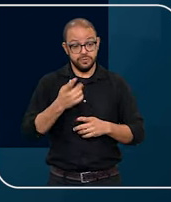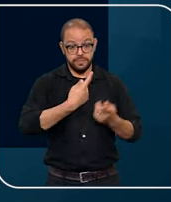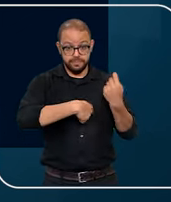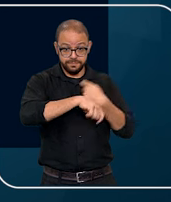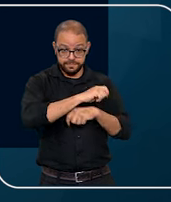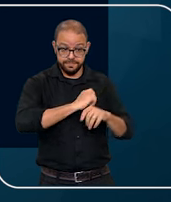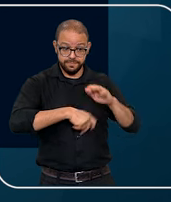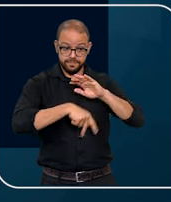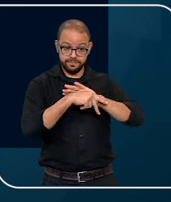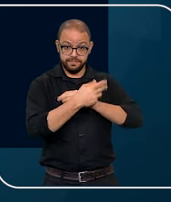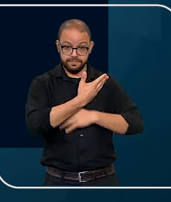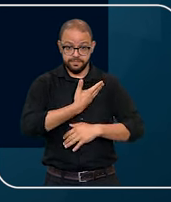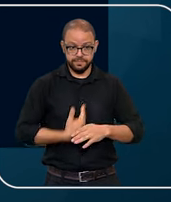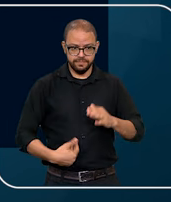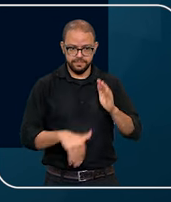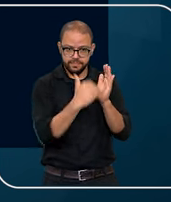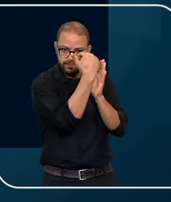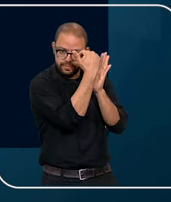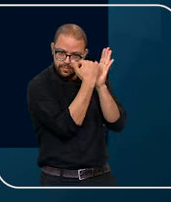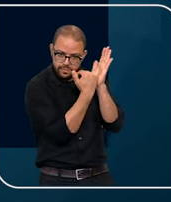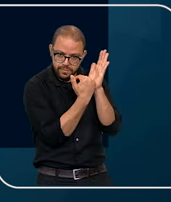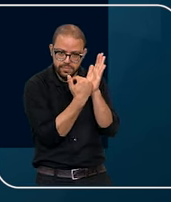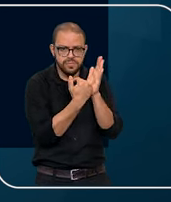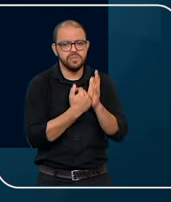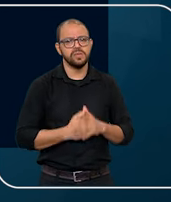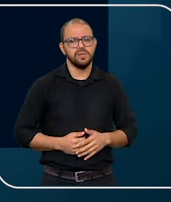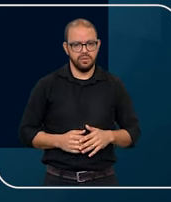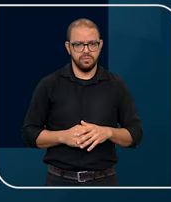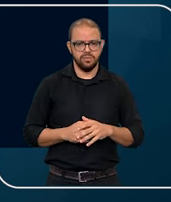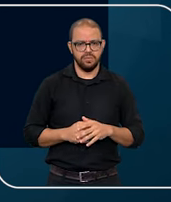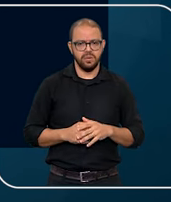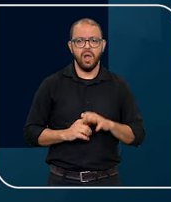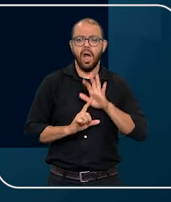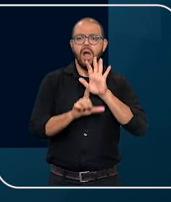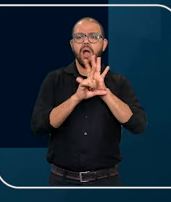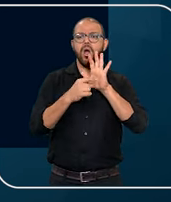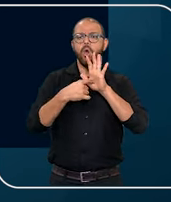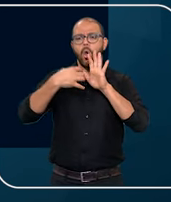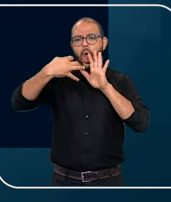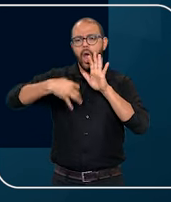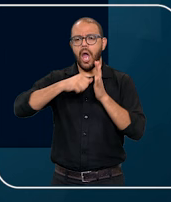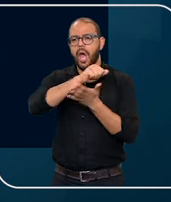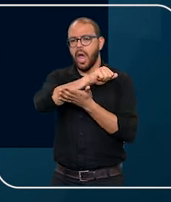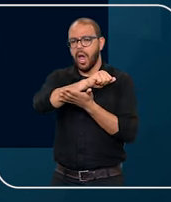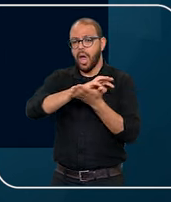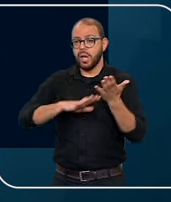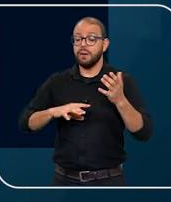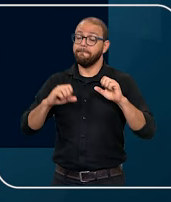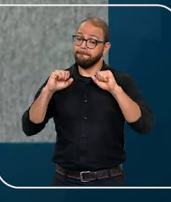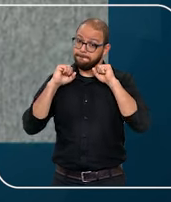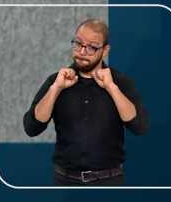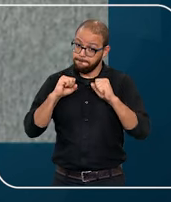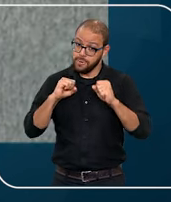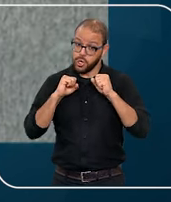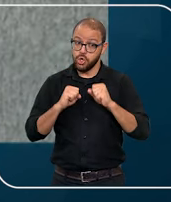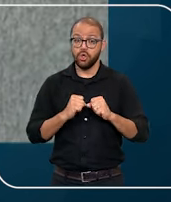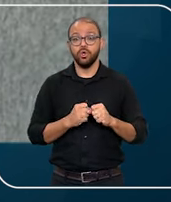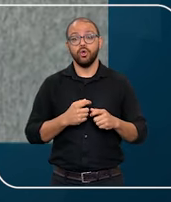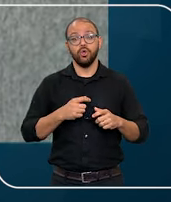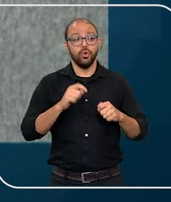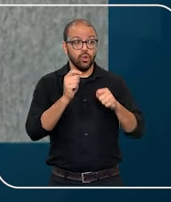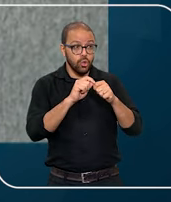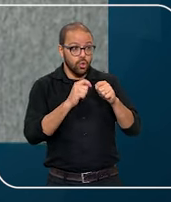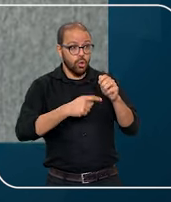os órgãos administrativos listem, por meio de ato infralegal, as atividades nas quais poderia